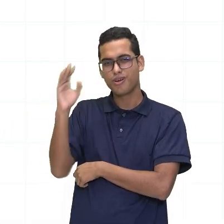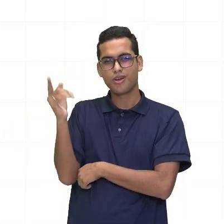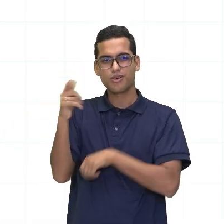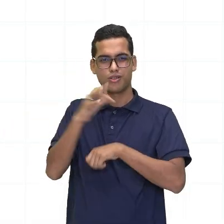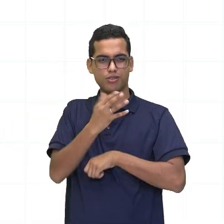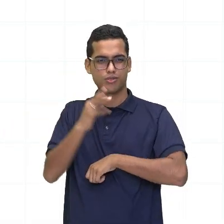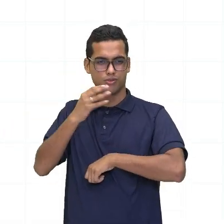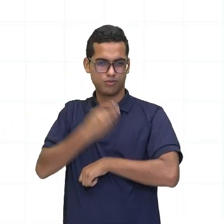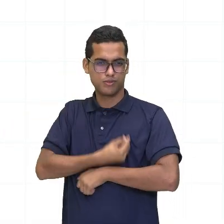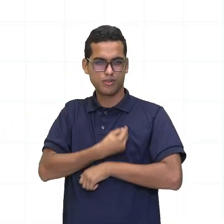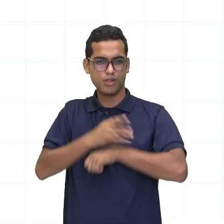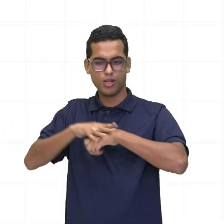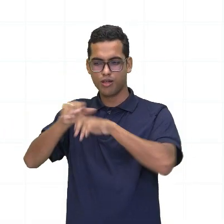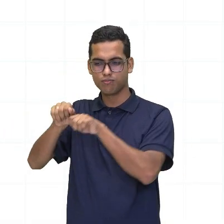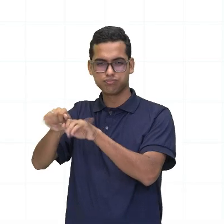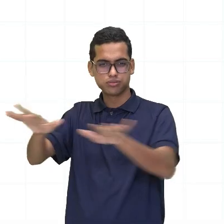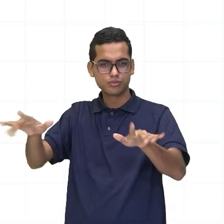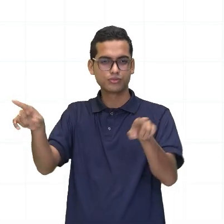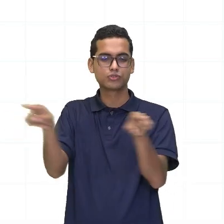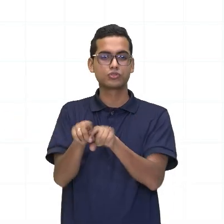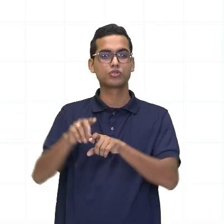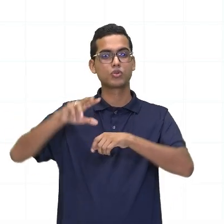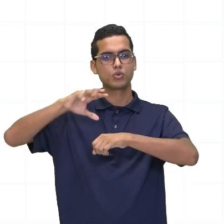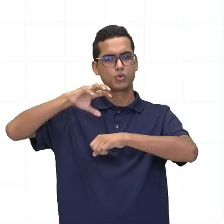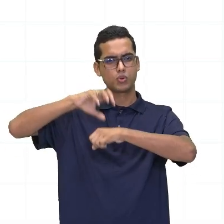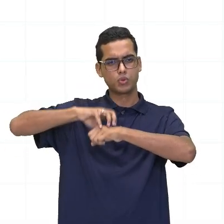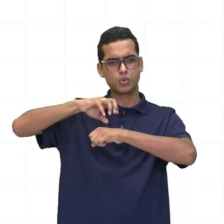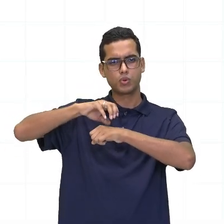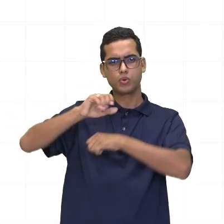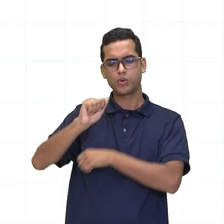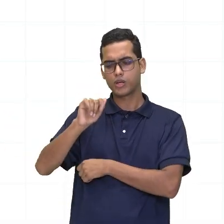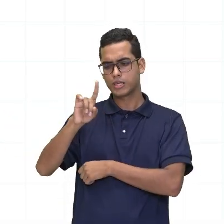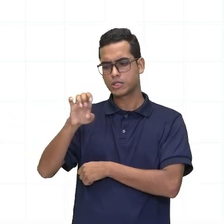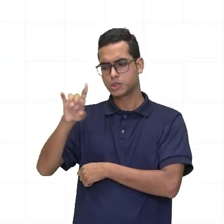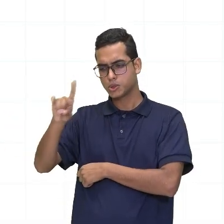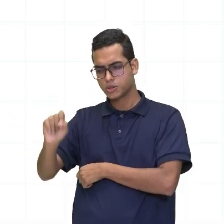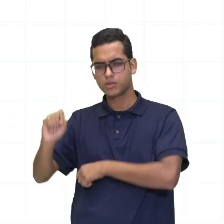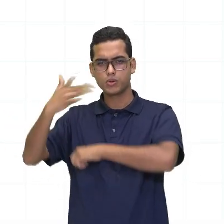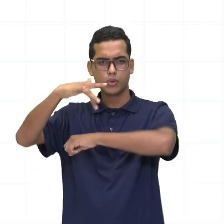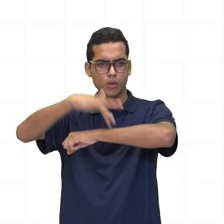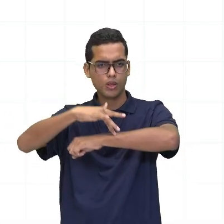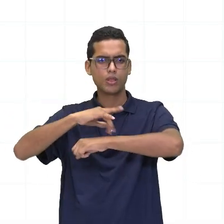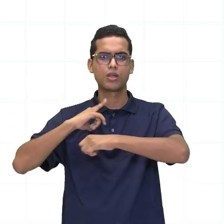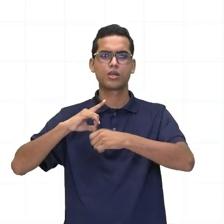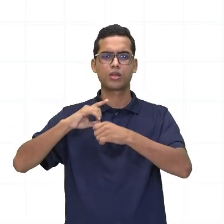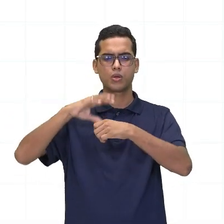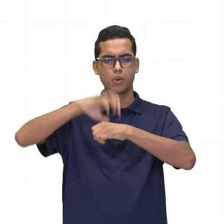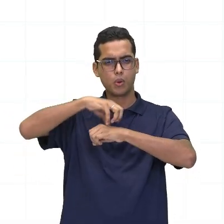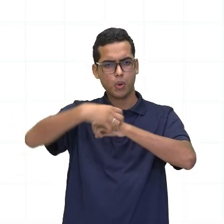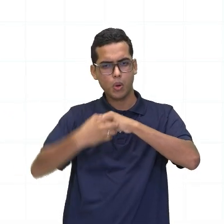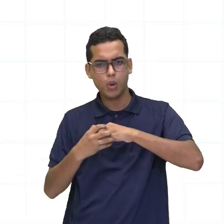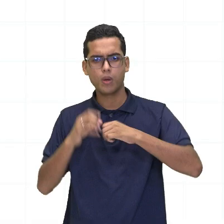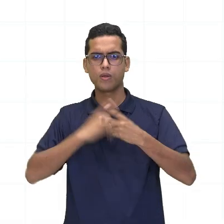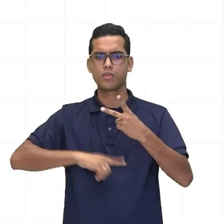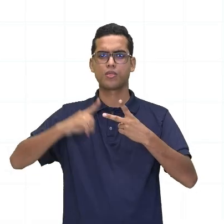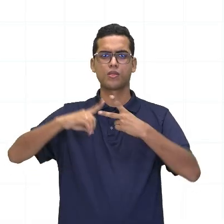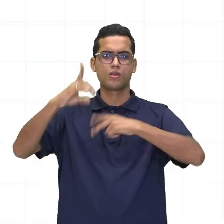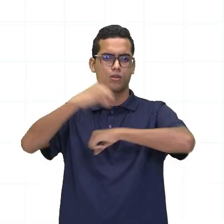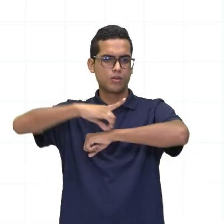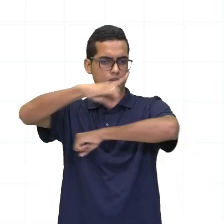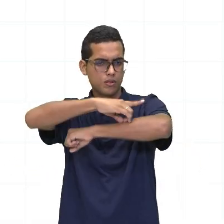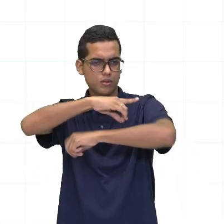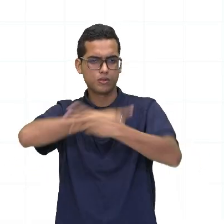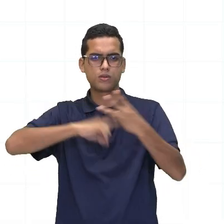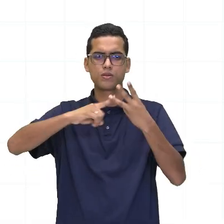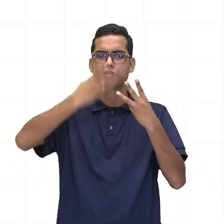aegypti já consegue aí, né, transmitir várias doenças. A chikungunya, a dengue, a febre do Vale